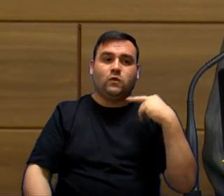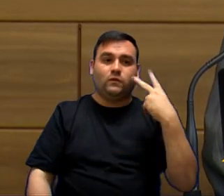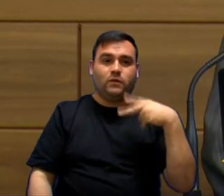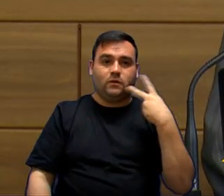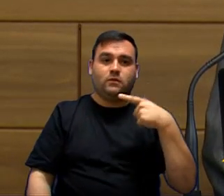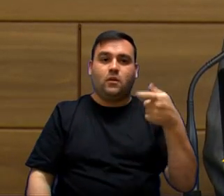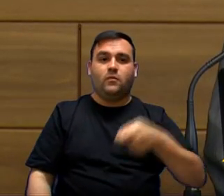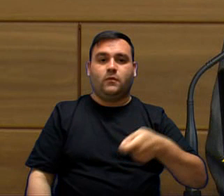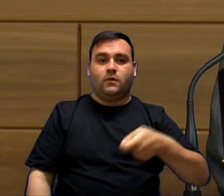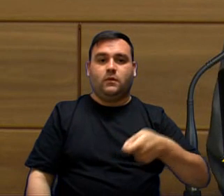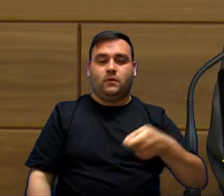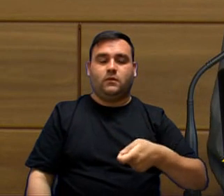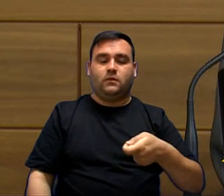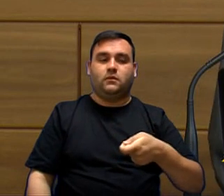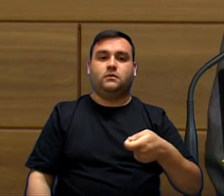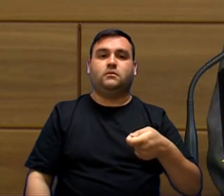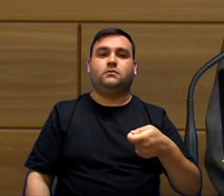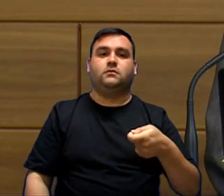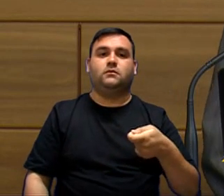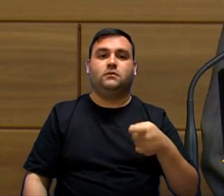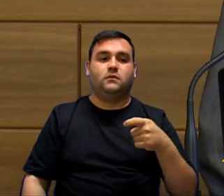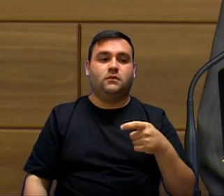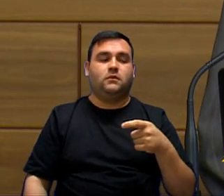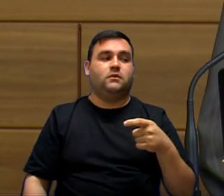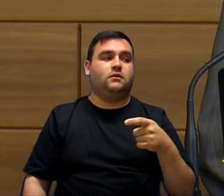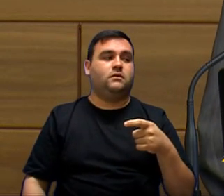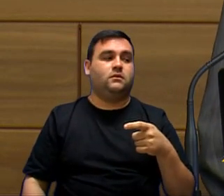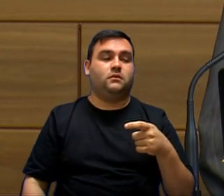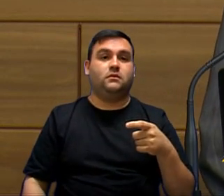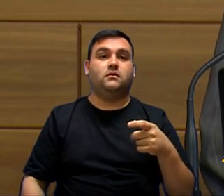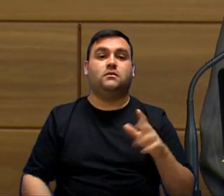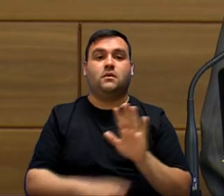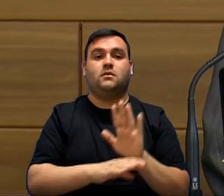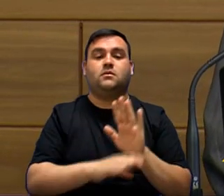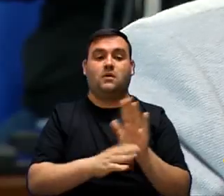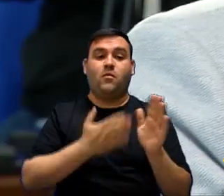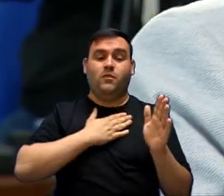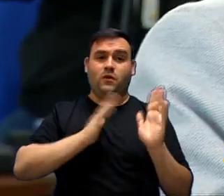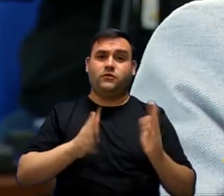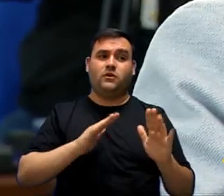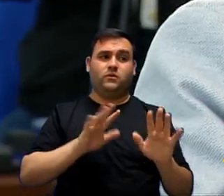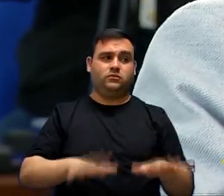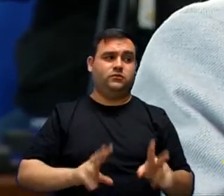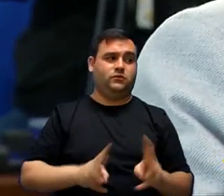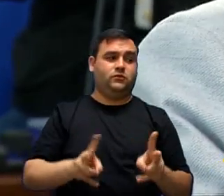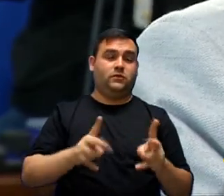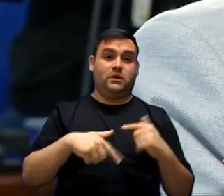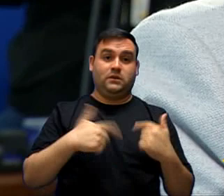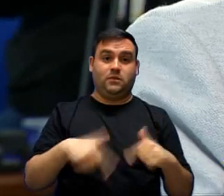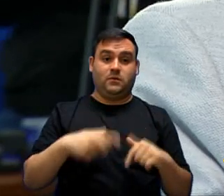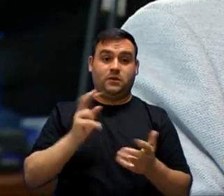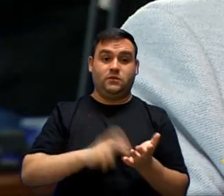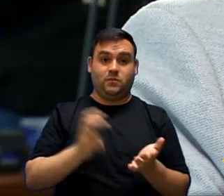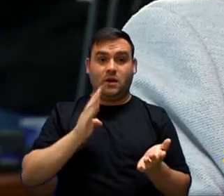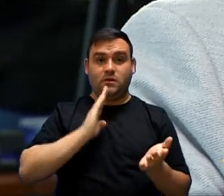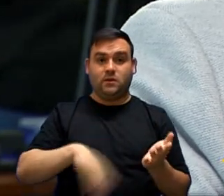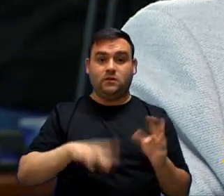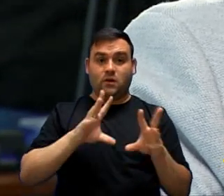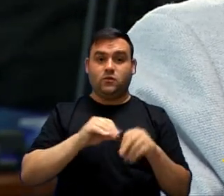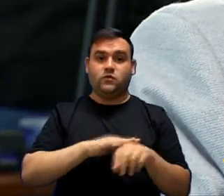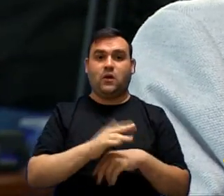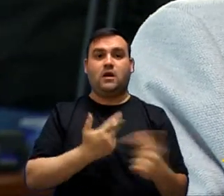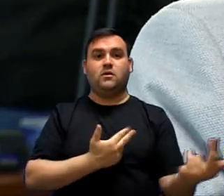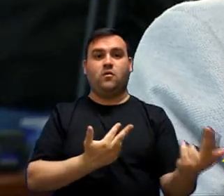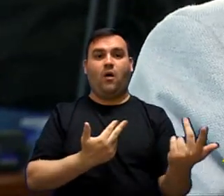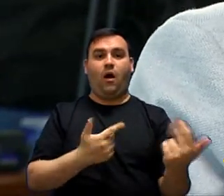vereadores são obrigados com a sua assessoria ficar aqui de noite. Os meus assessores já ficam, vereador. Já está entrando em emenda, vai trabalhar vereador. De manhã, à tarde e à noite, tudo como bem. Nós. Os